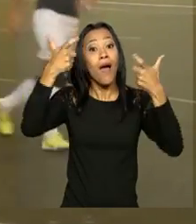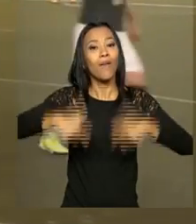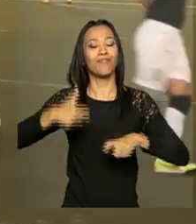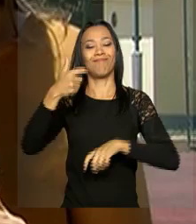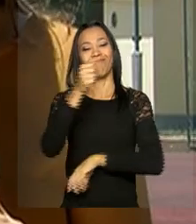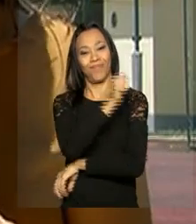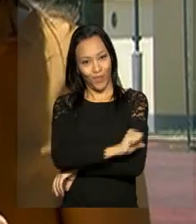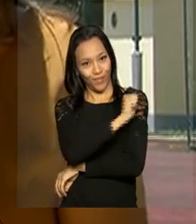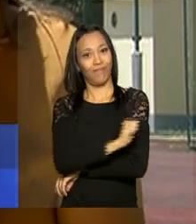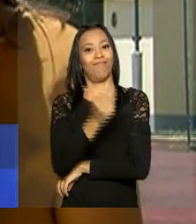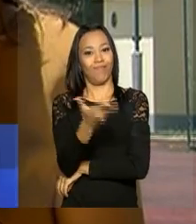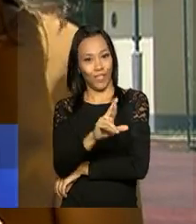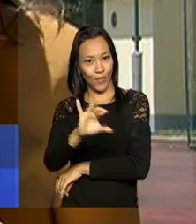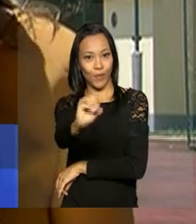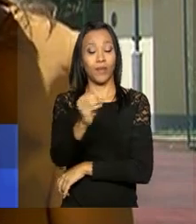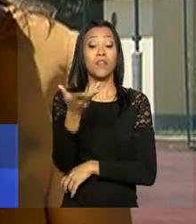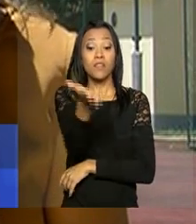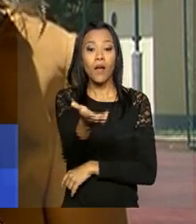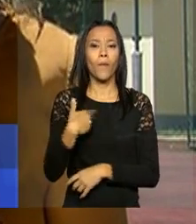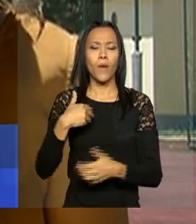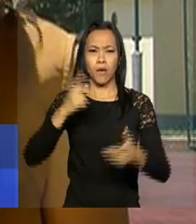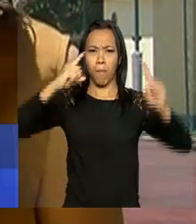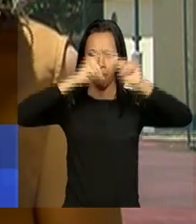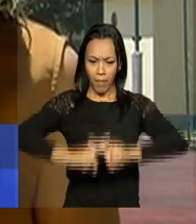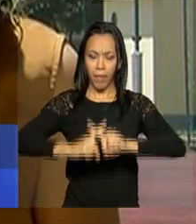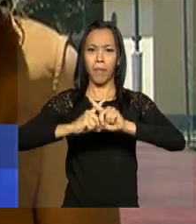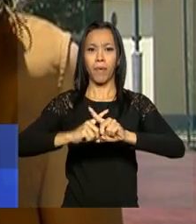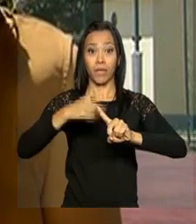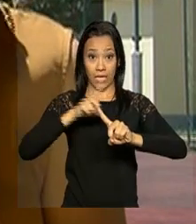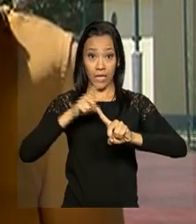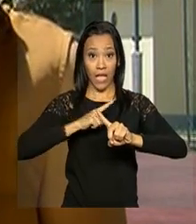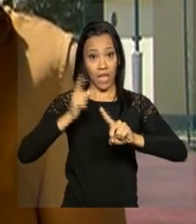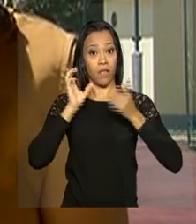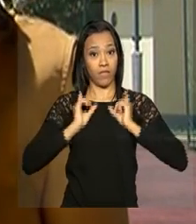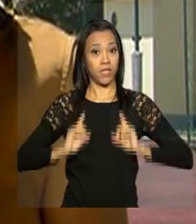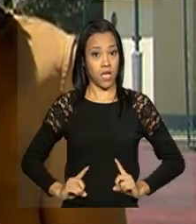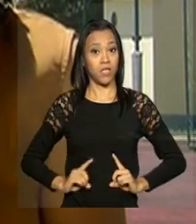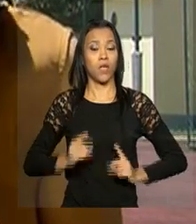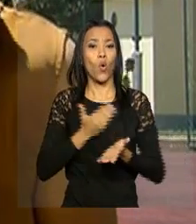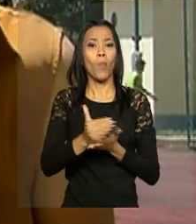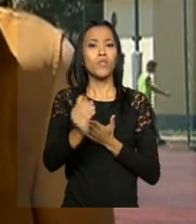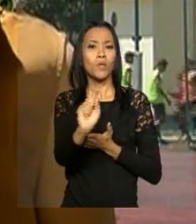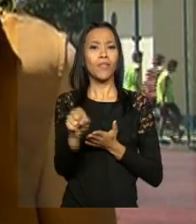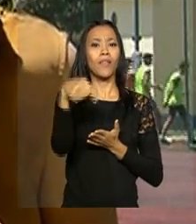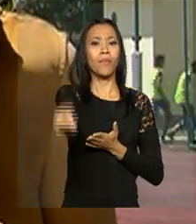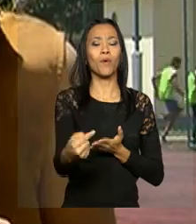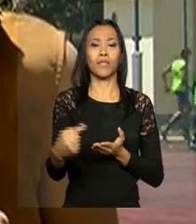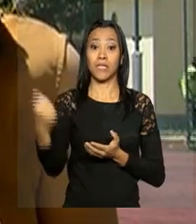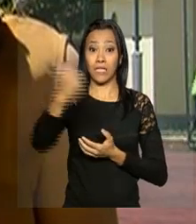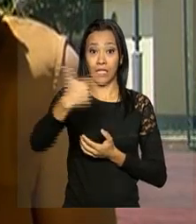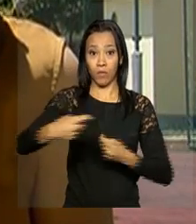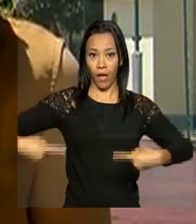de Janeiro. A organização de competições esportivas para atletas com algum tipo de deficiência começou depois da Segunda Guerra